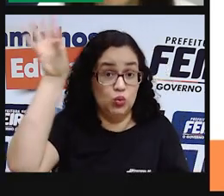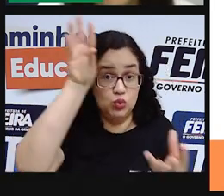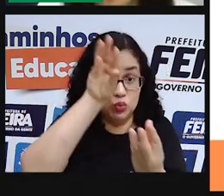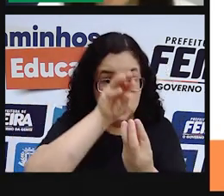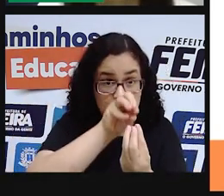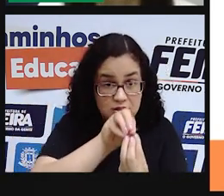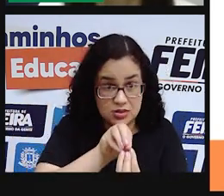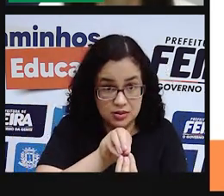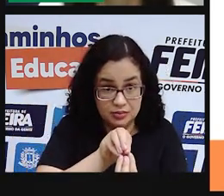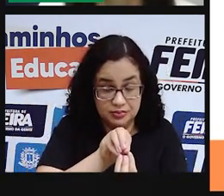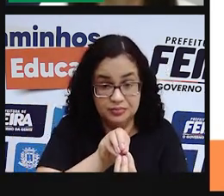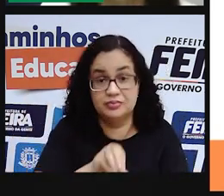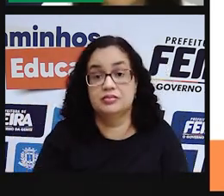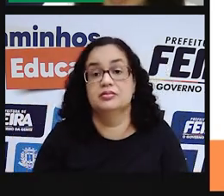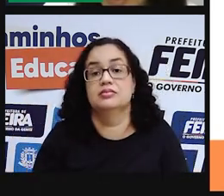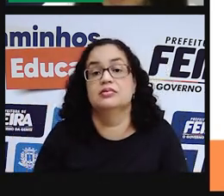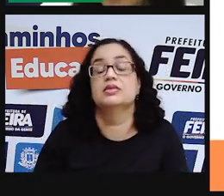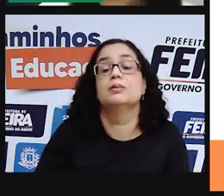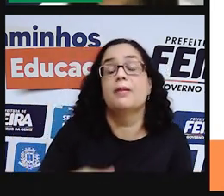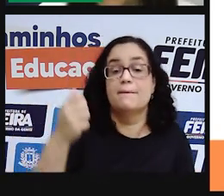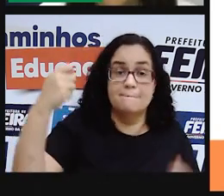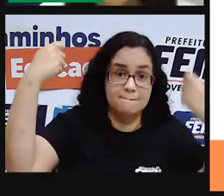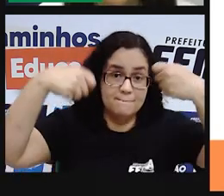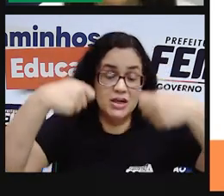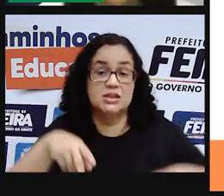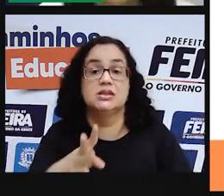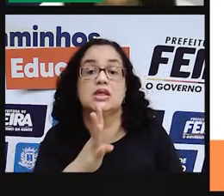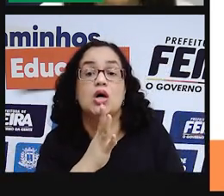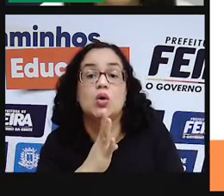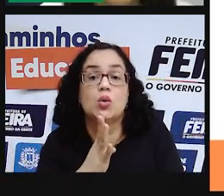produzindo uma resenha, eu preciso conhecer.